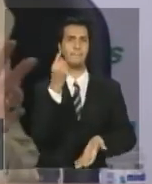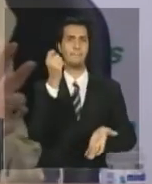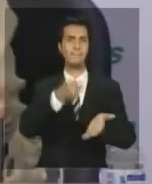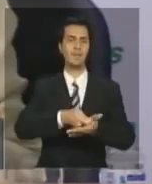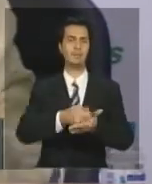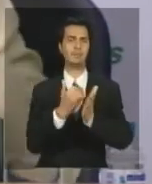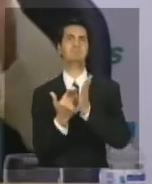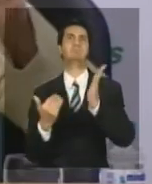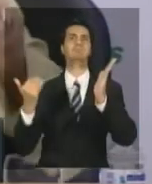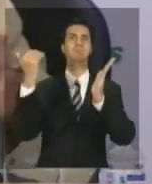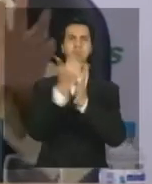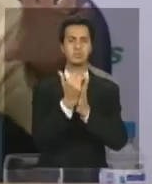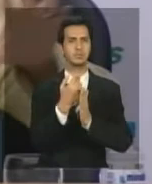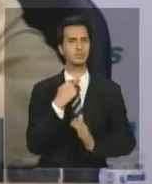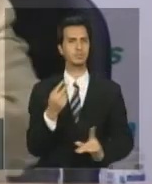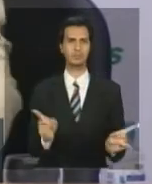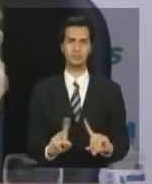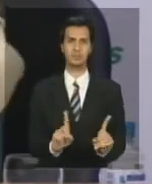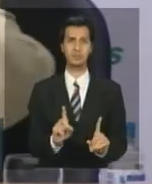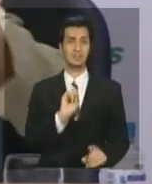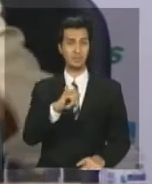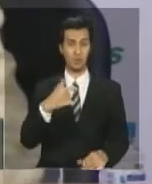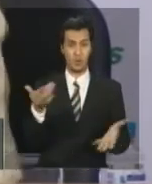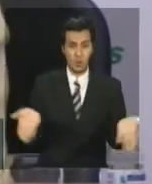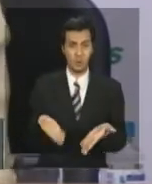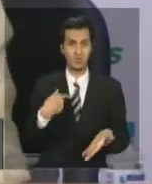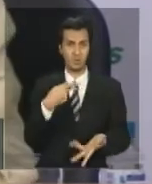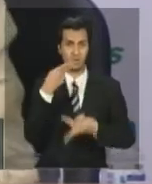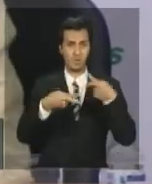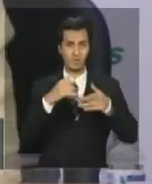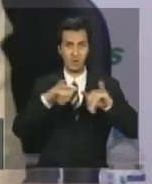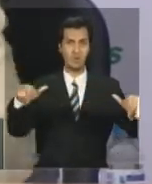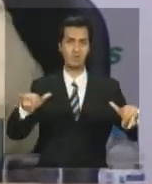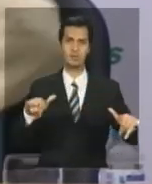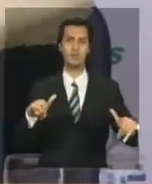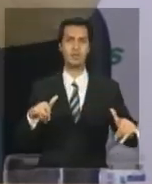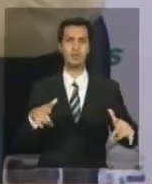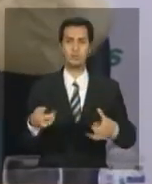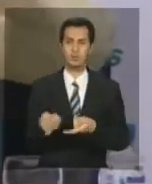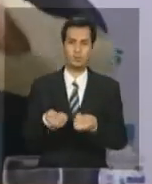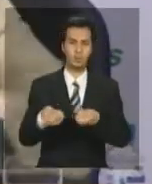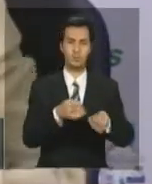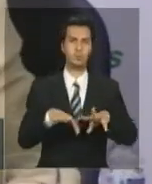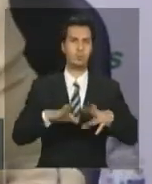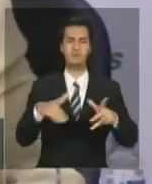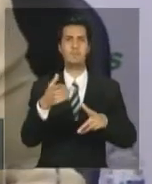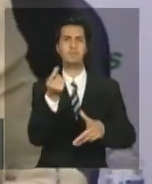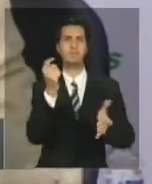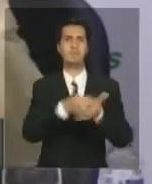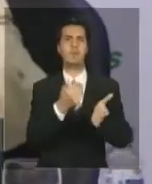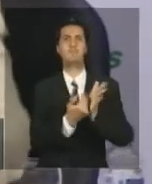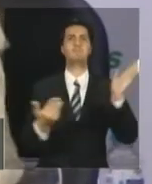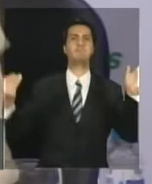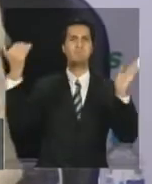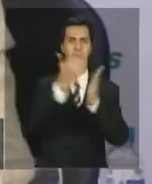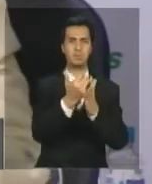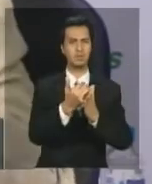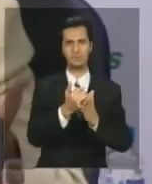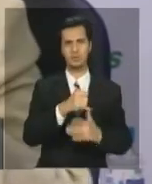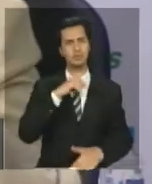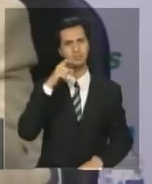nem falar, porque se a gente fala amanhã, todas as transações que estão na mesa, elas aumentam o valor, ficam